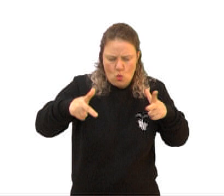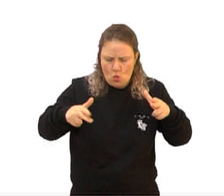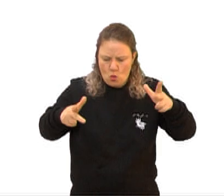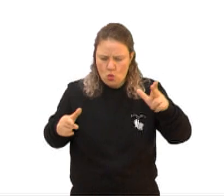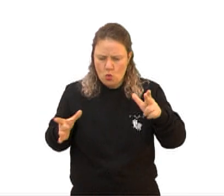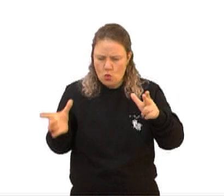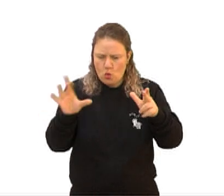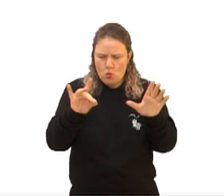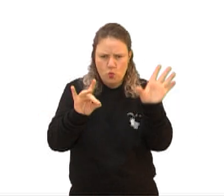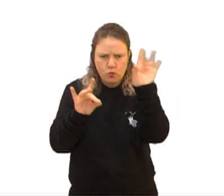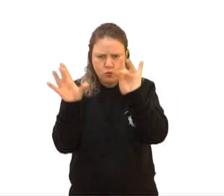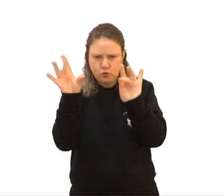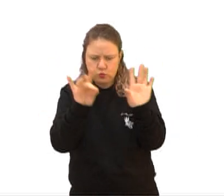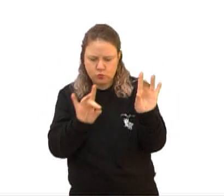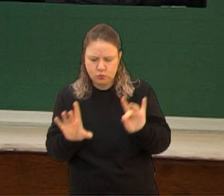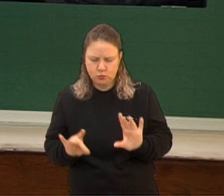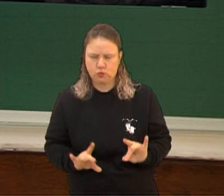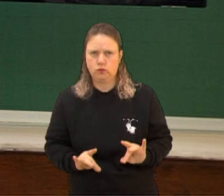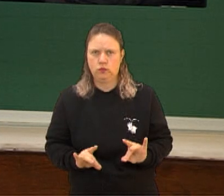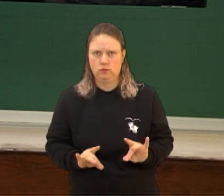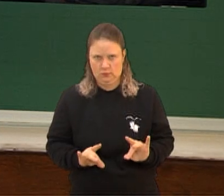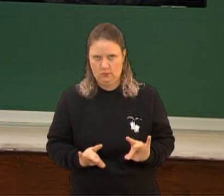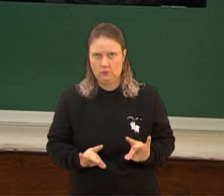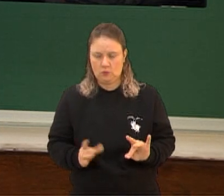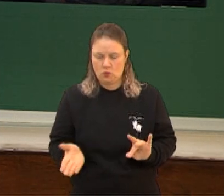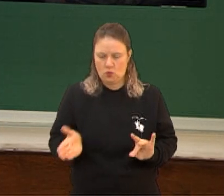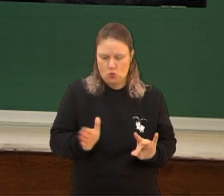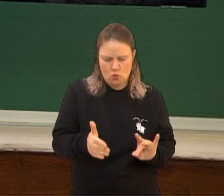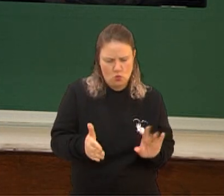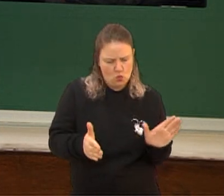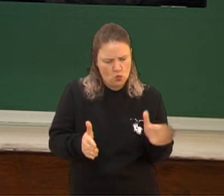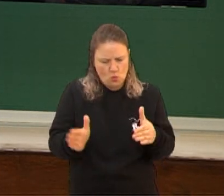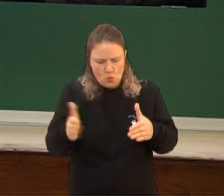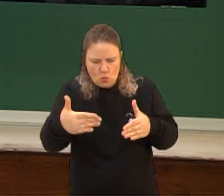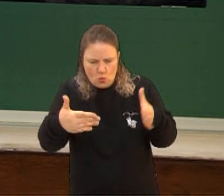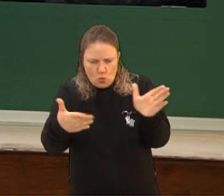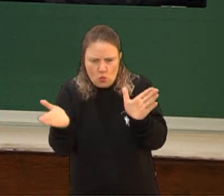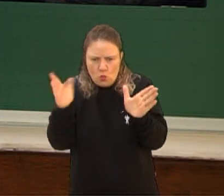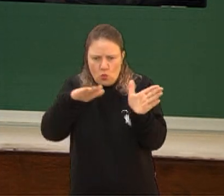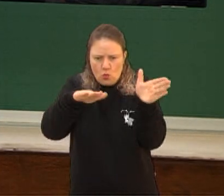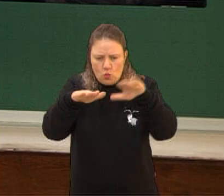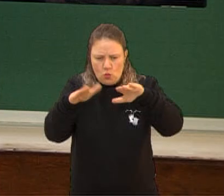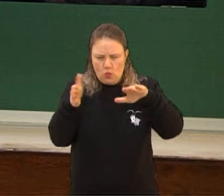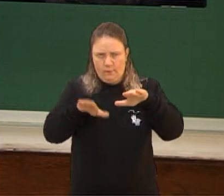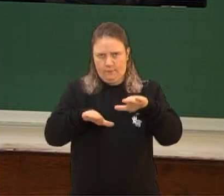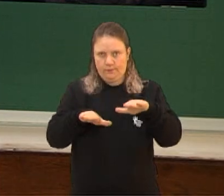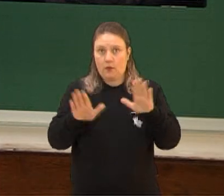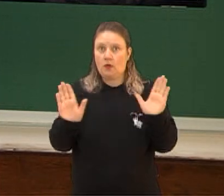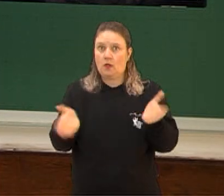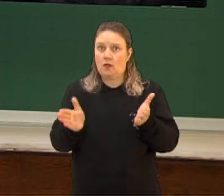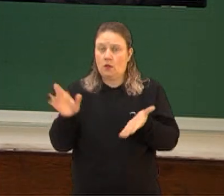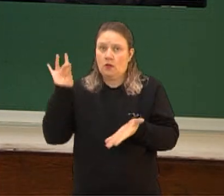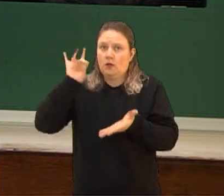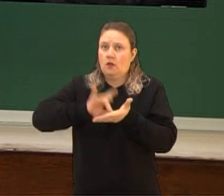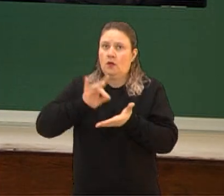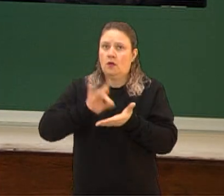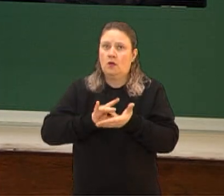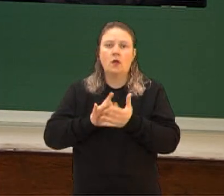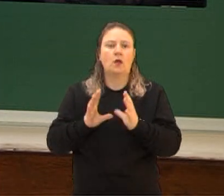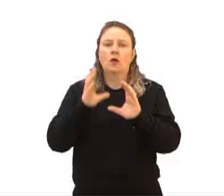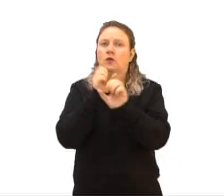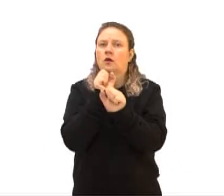seja, numa gráfica ela foi cortada e dobrada e depois ela é colada. Determine a quantidade de material